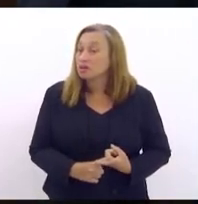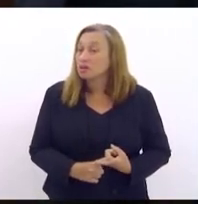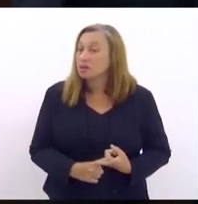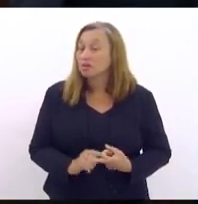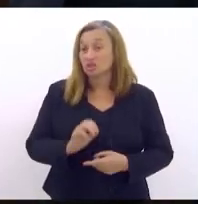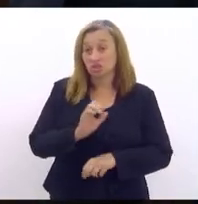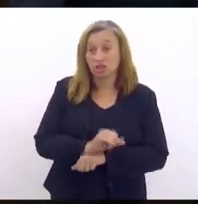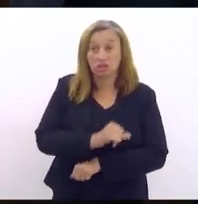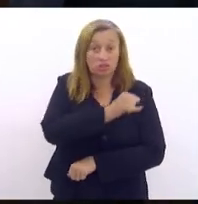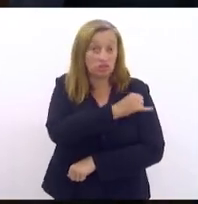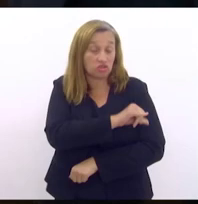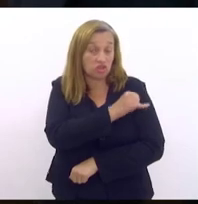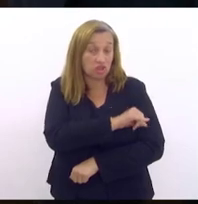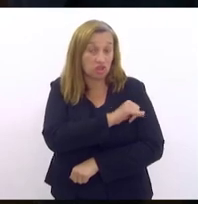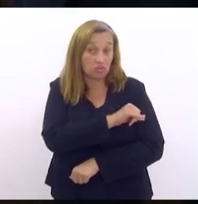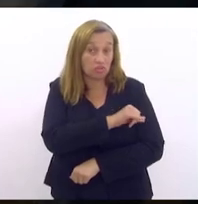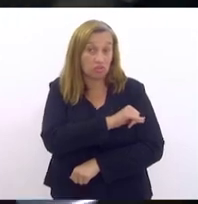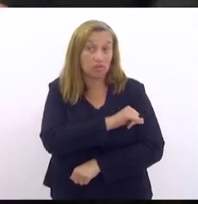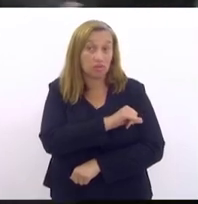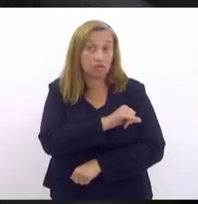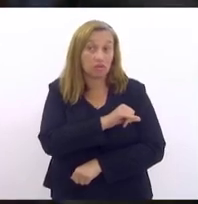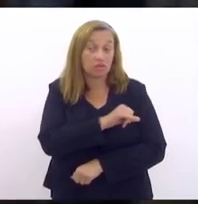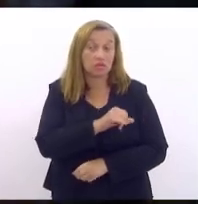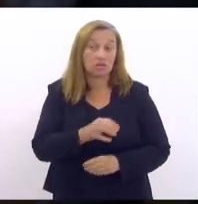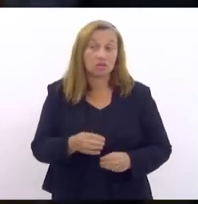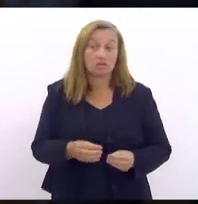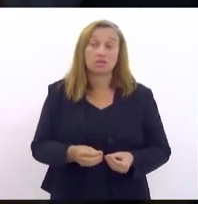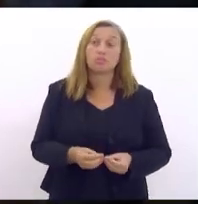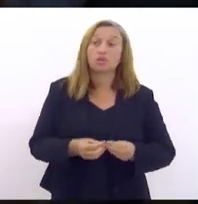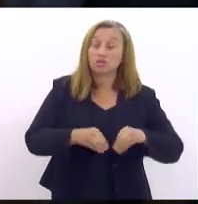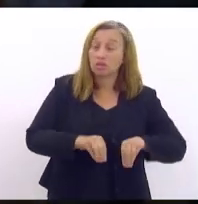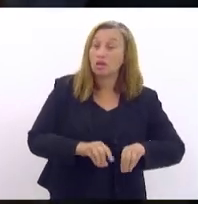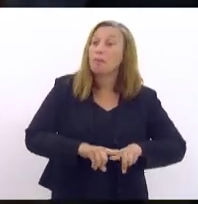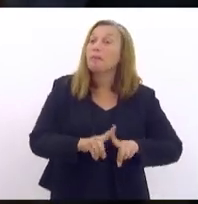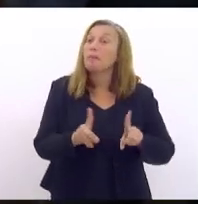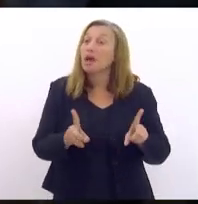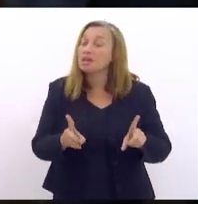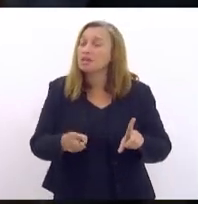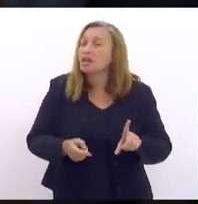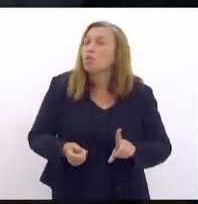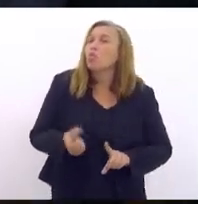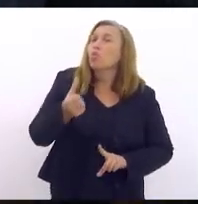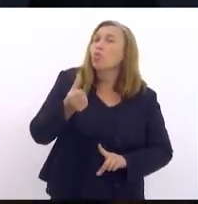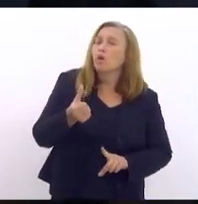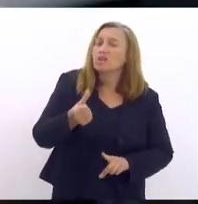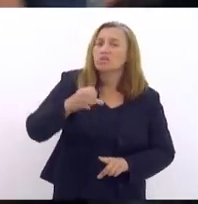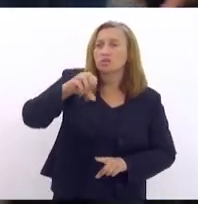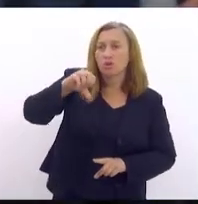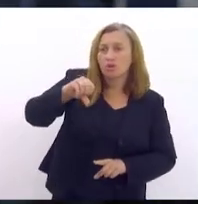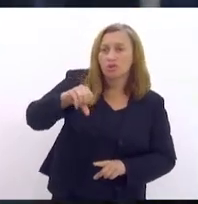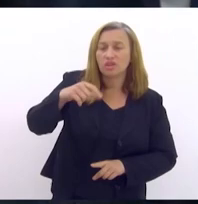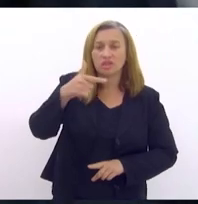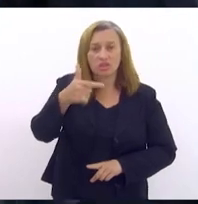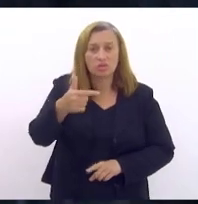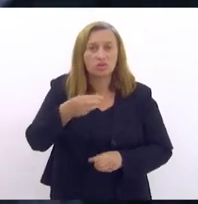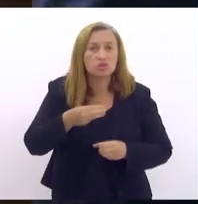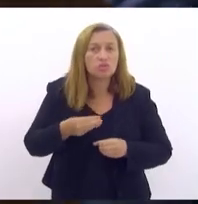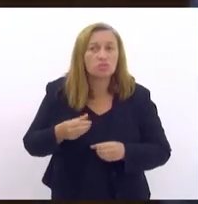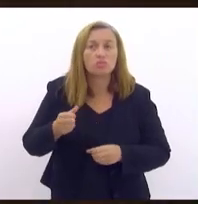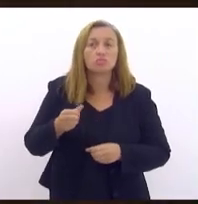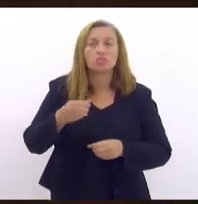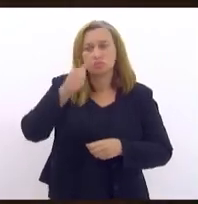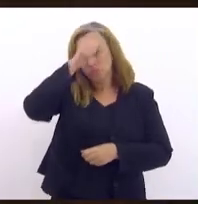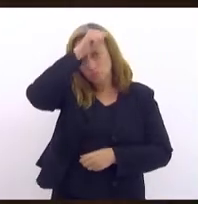Janeiro está quebrado, mas como quase os 92